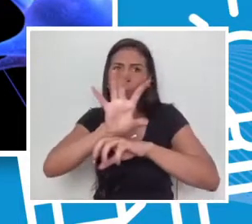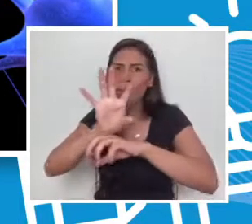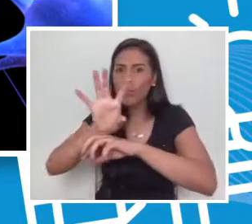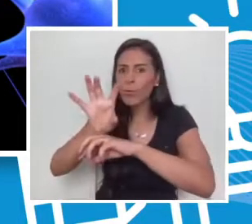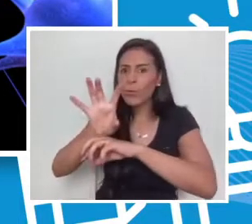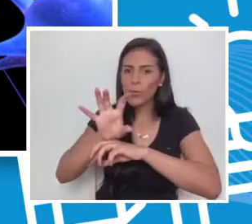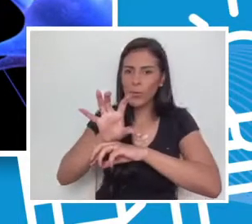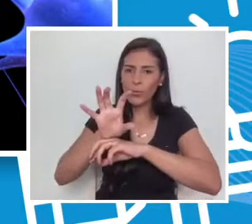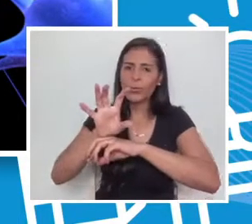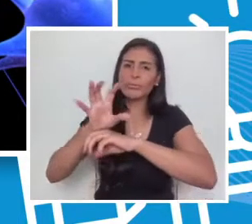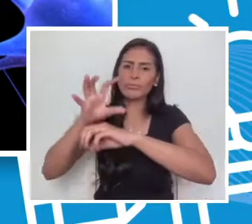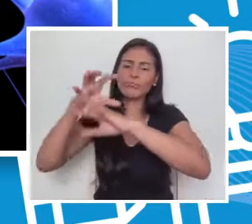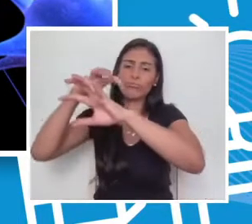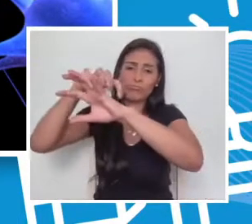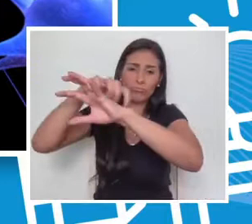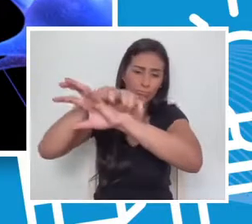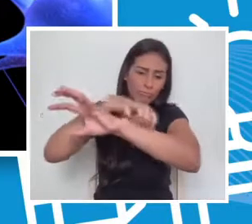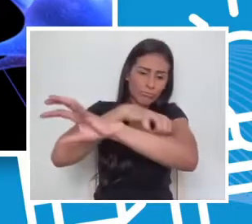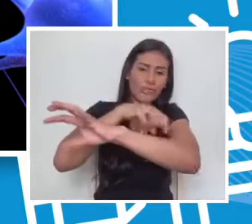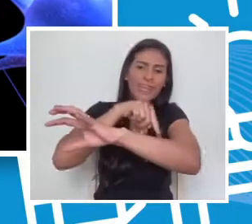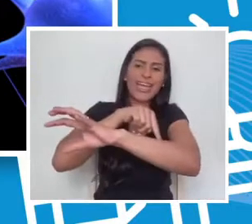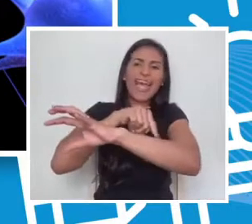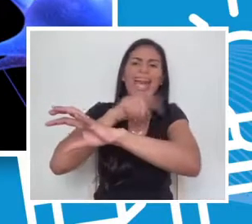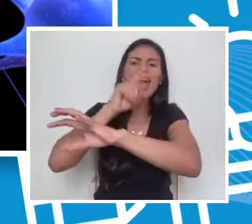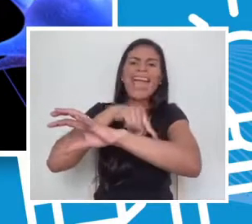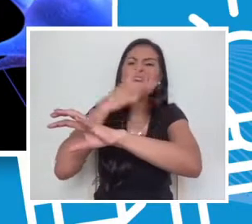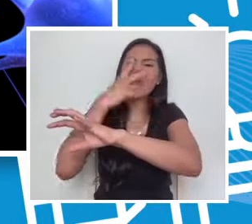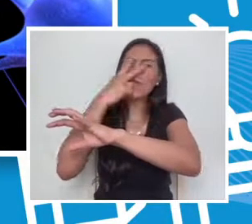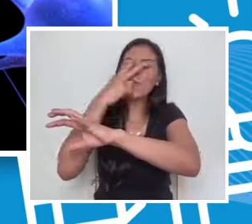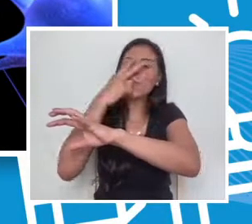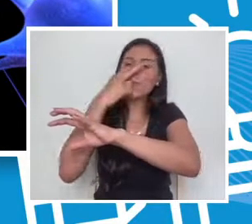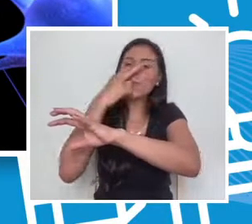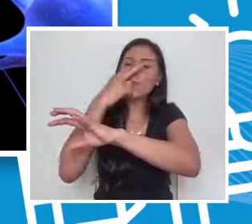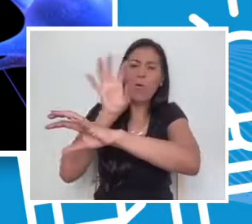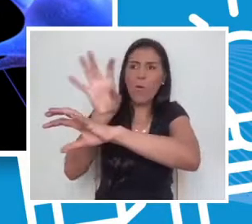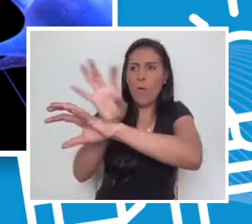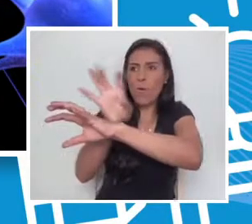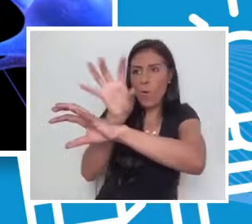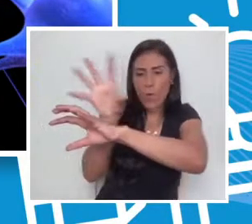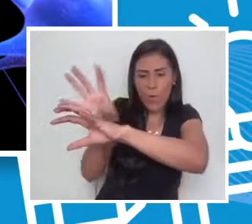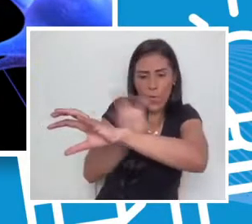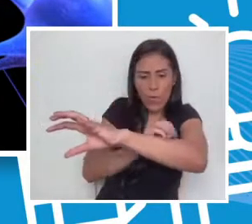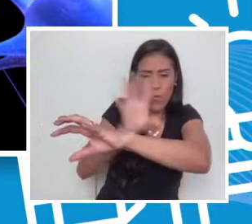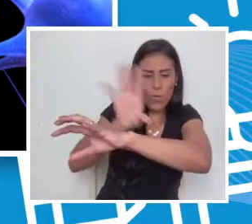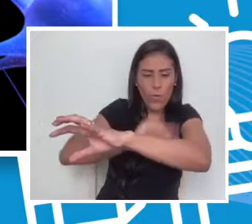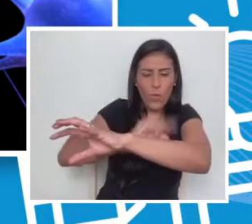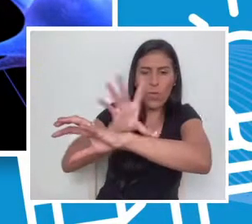informações todas e gera um sinal emergente pela fibra